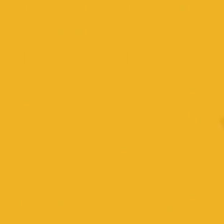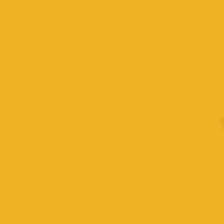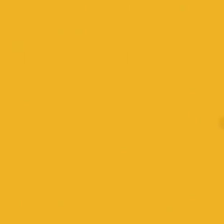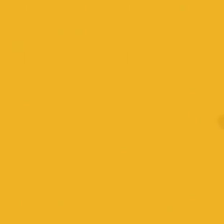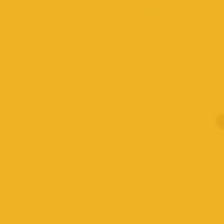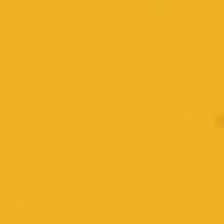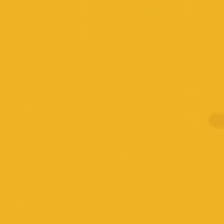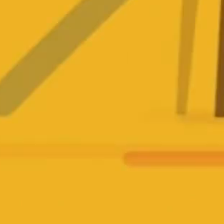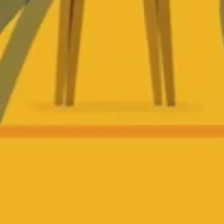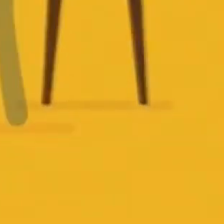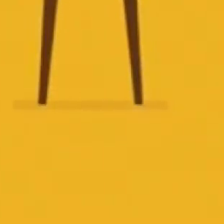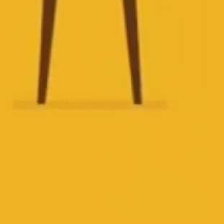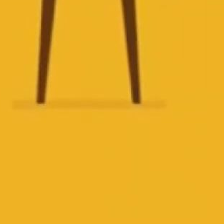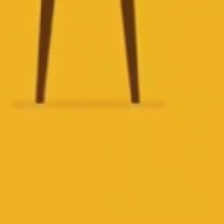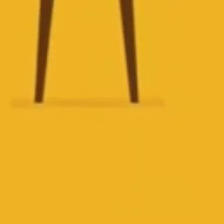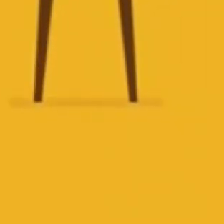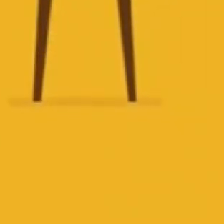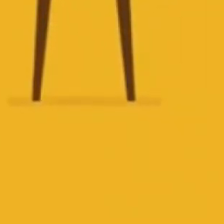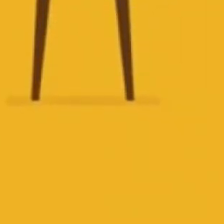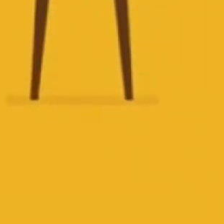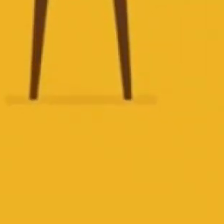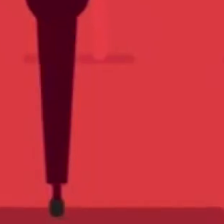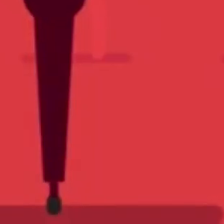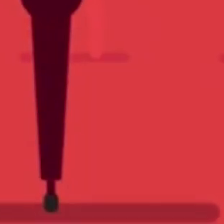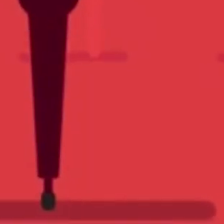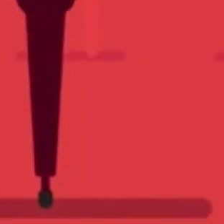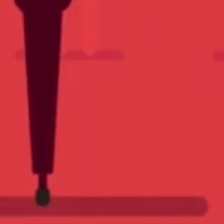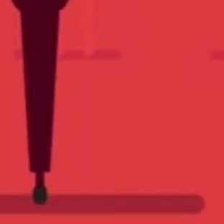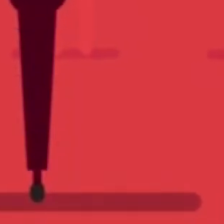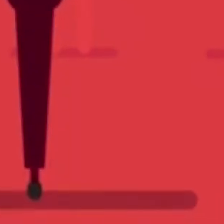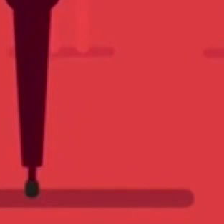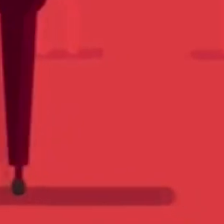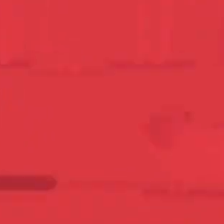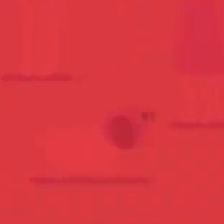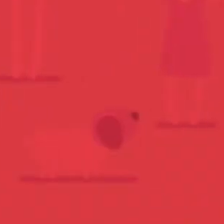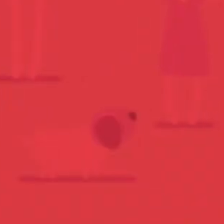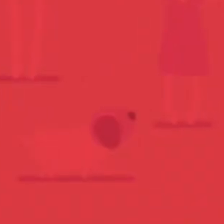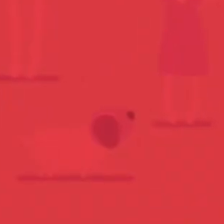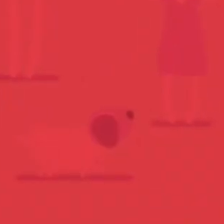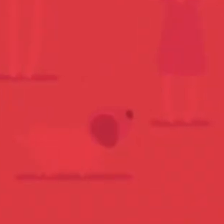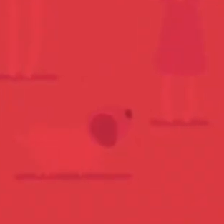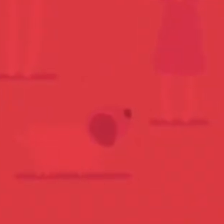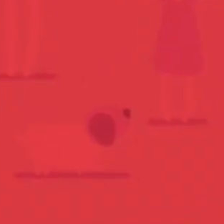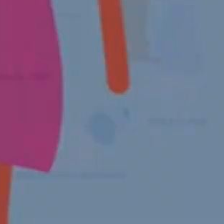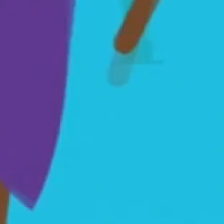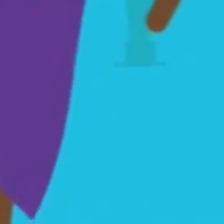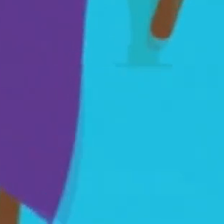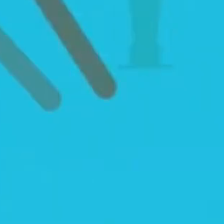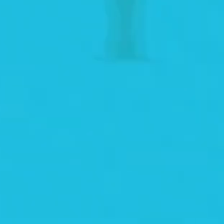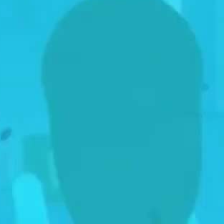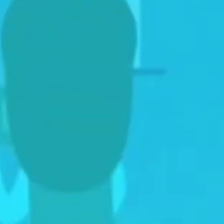As crianças estão cada vez mais precoces e os pais adoram compartilhar isso.